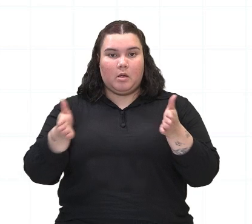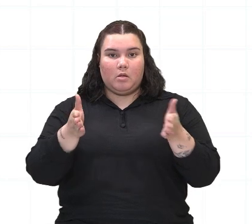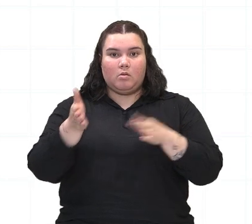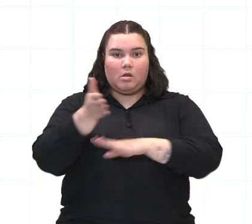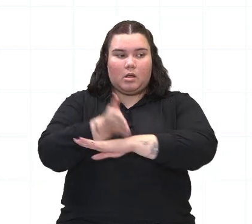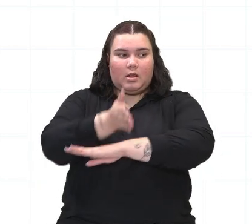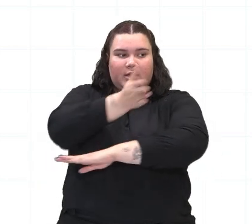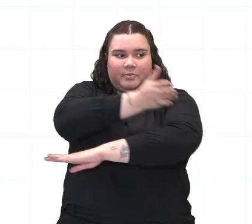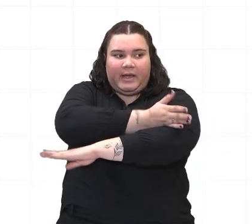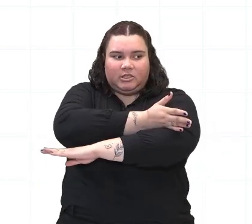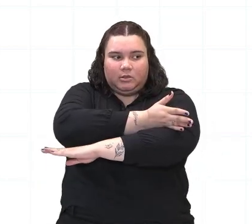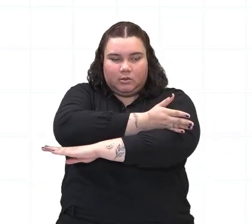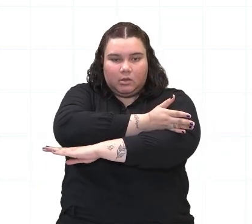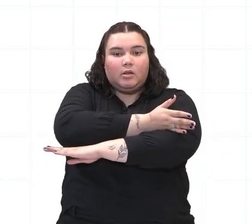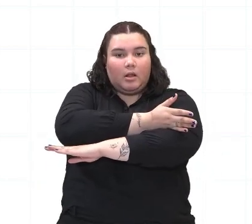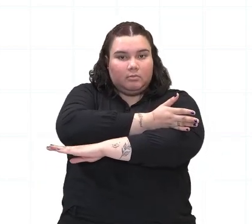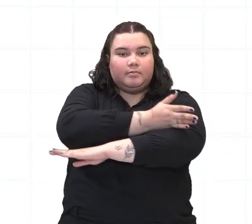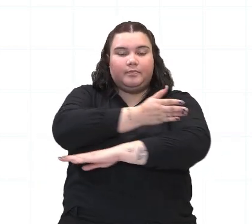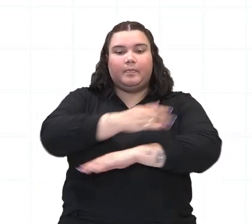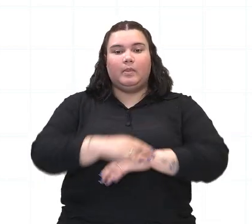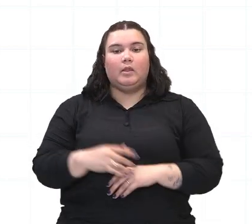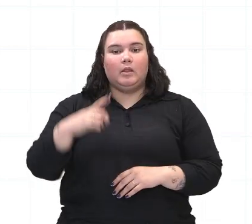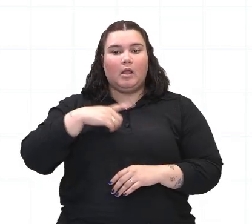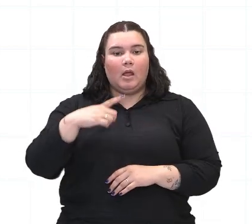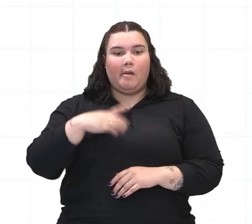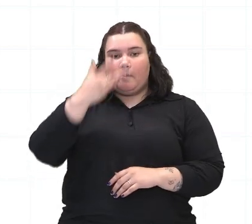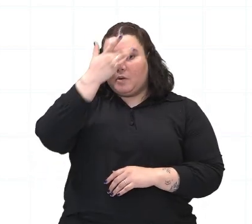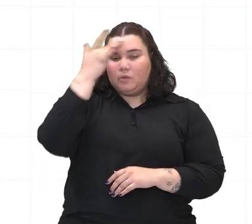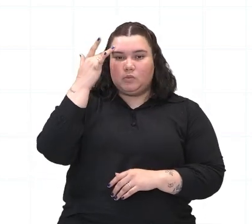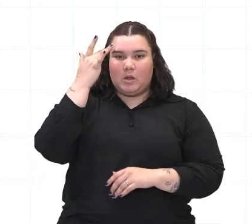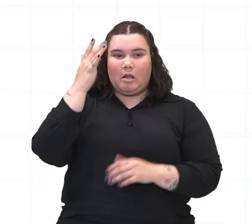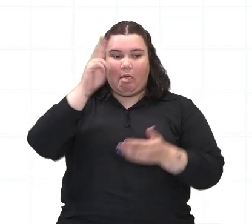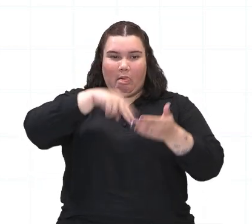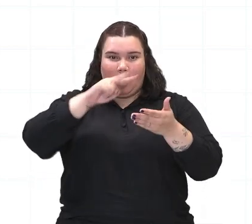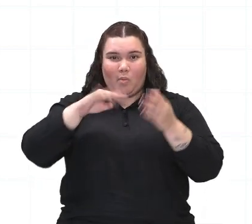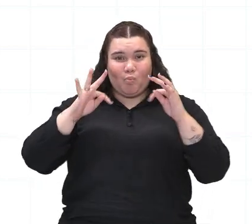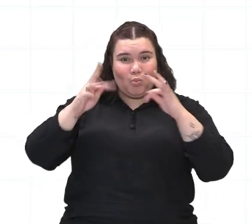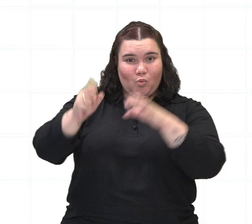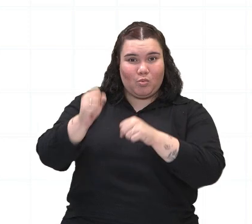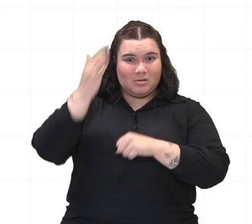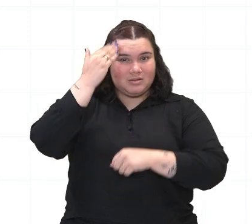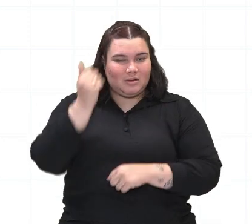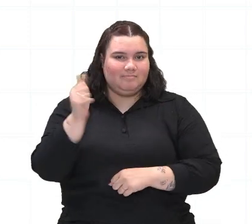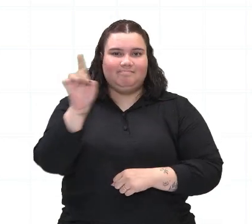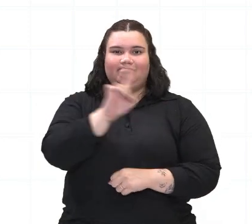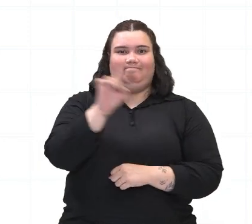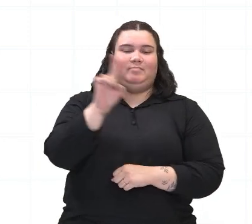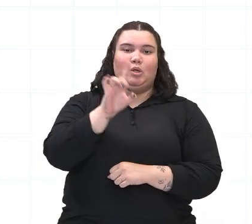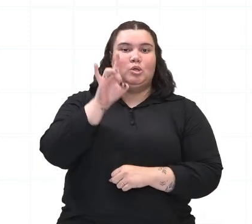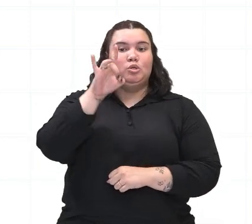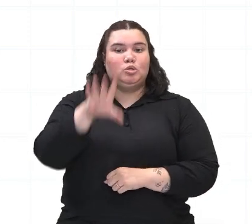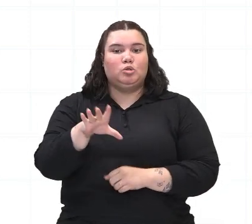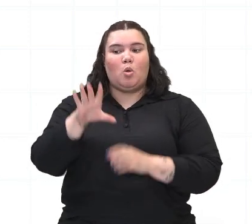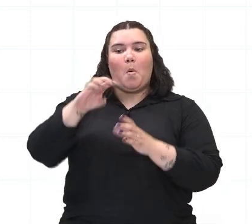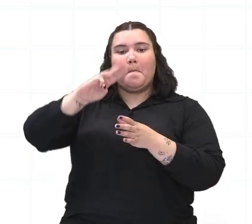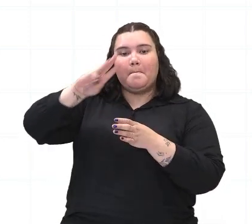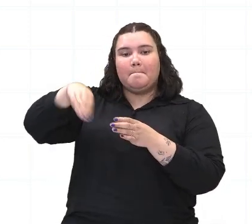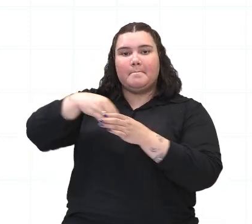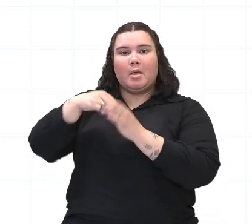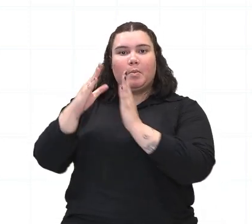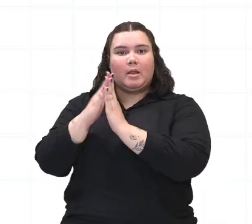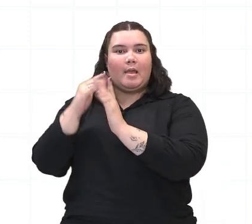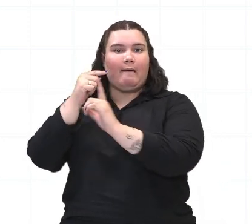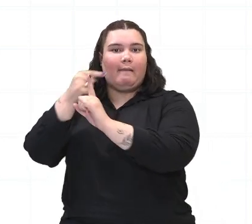poucas pessoas sabiam ler essa atividade era exclusiv dos membros da igreja do clero e dos